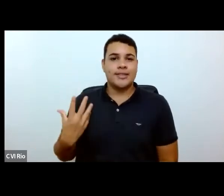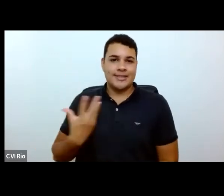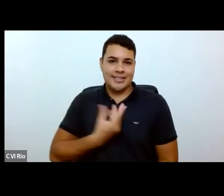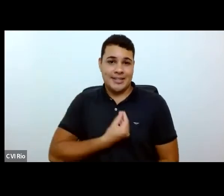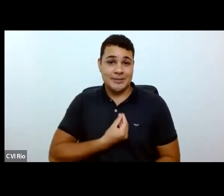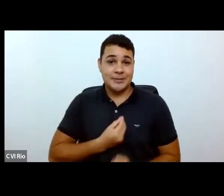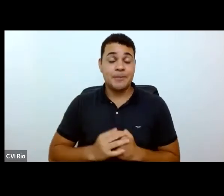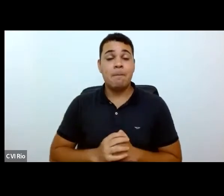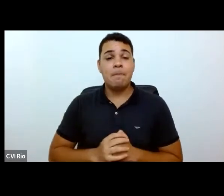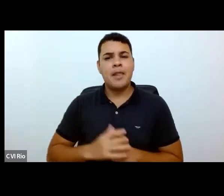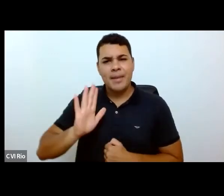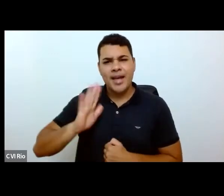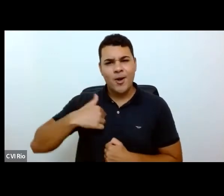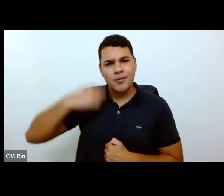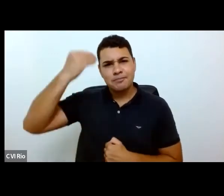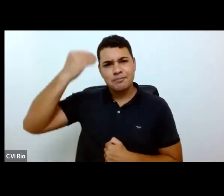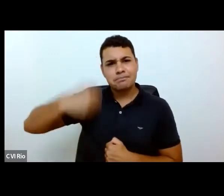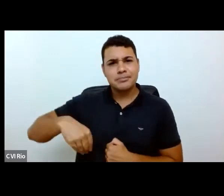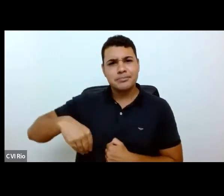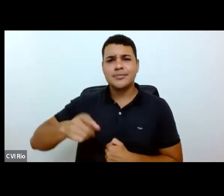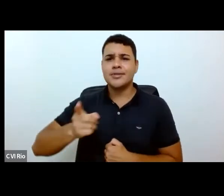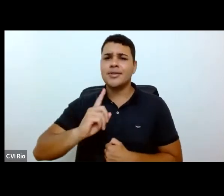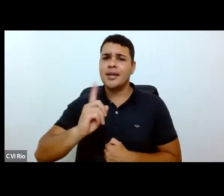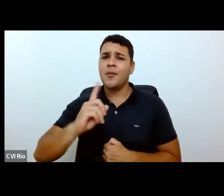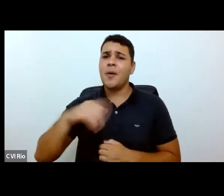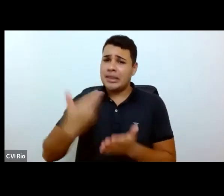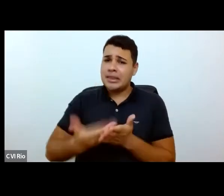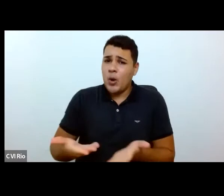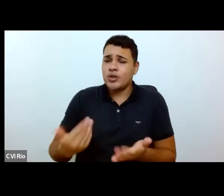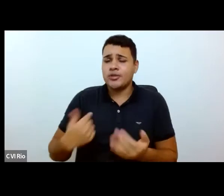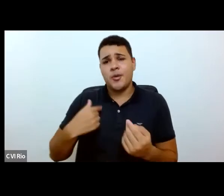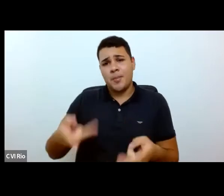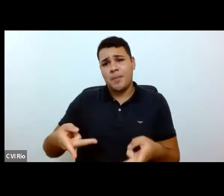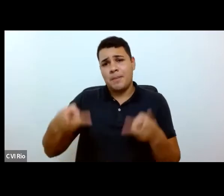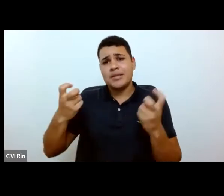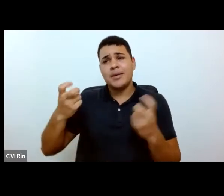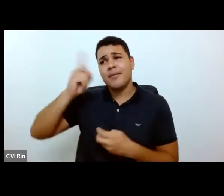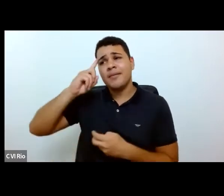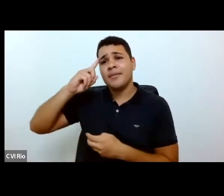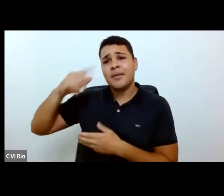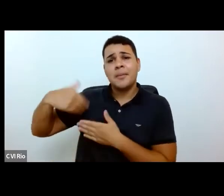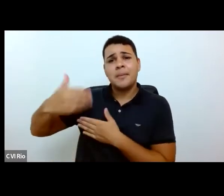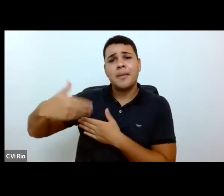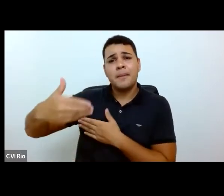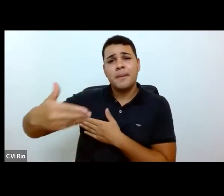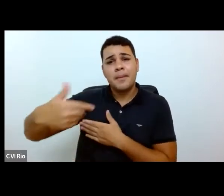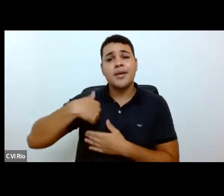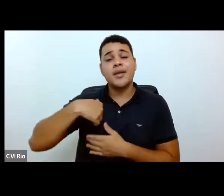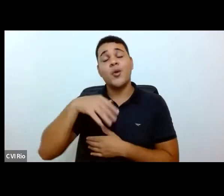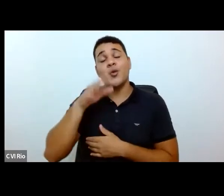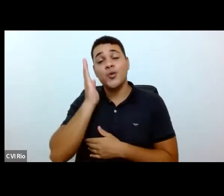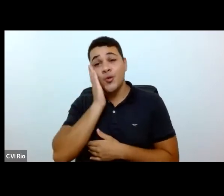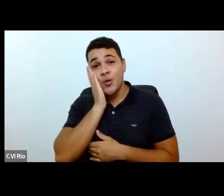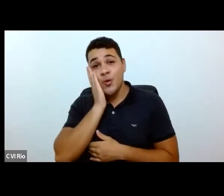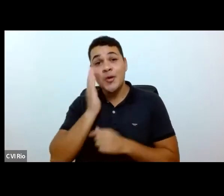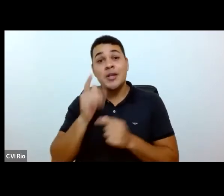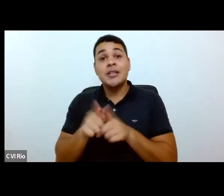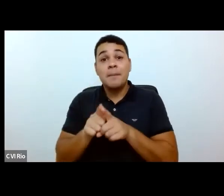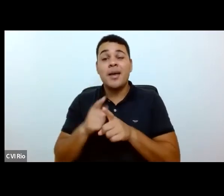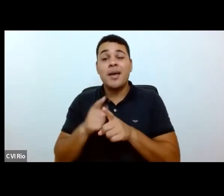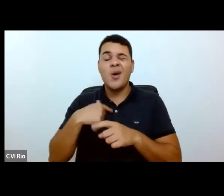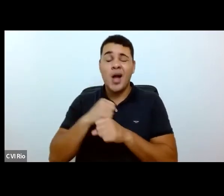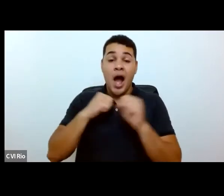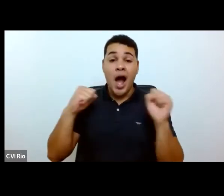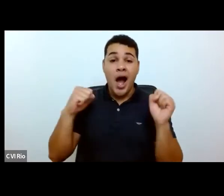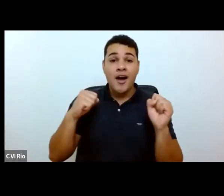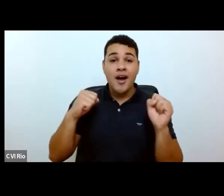que eu percebo todos os dias que eu durmo e acordo viva. E aí é importante falar dormir e acordar viva,